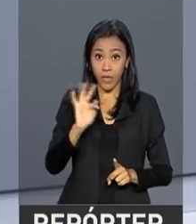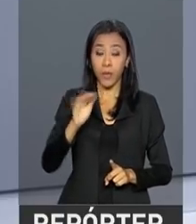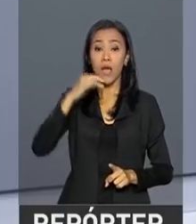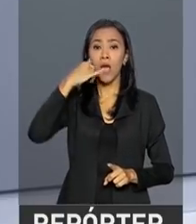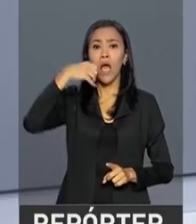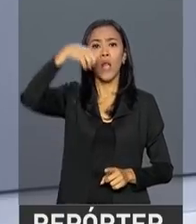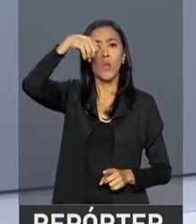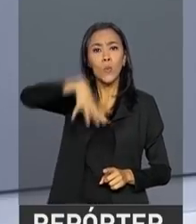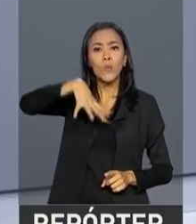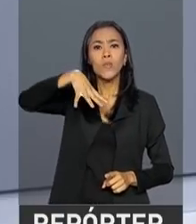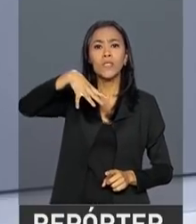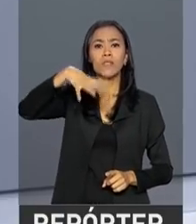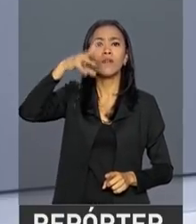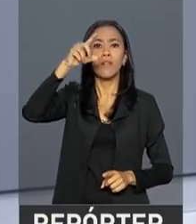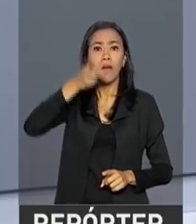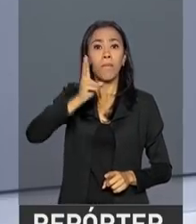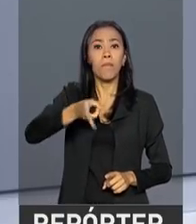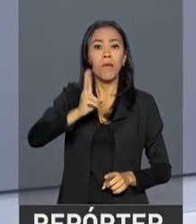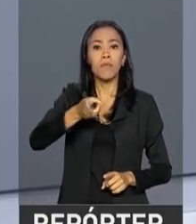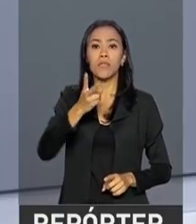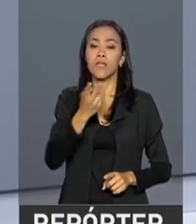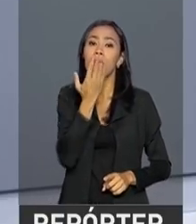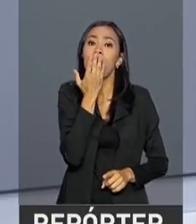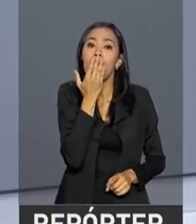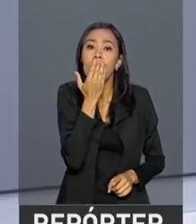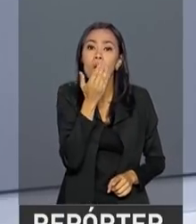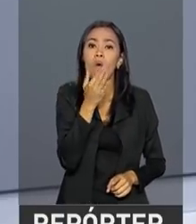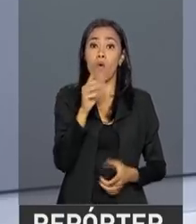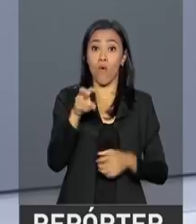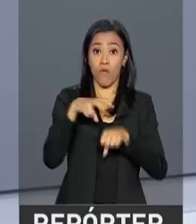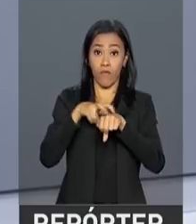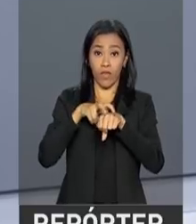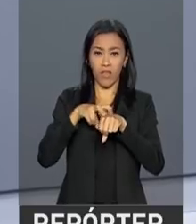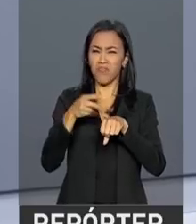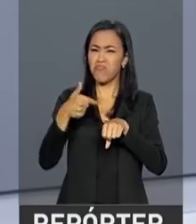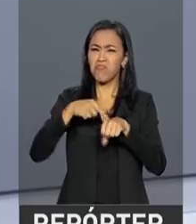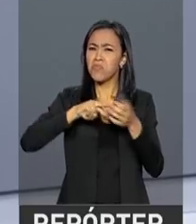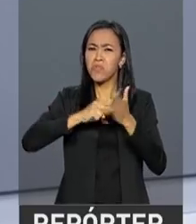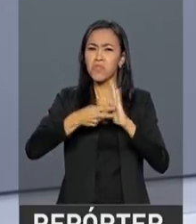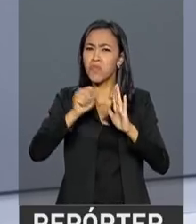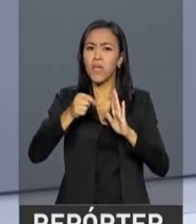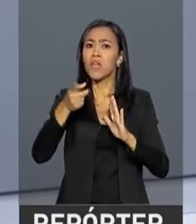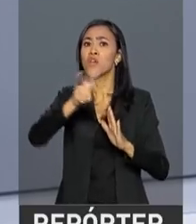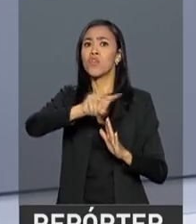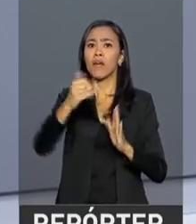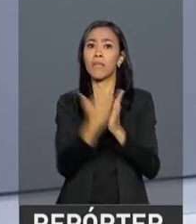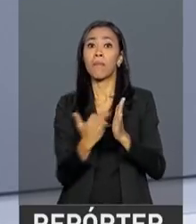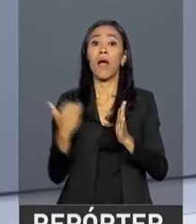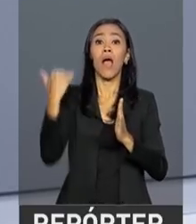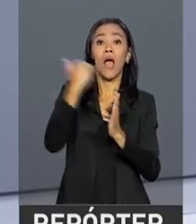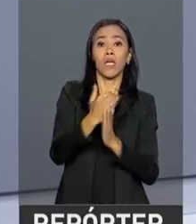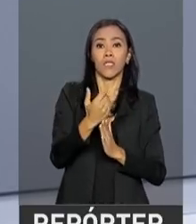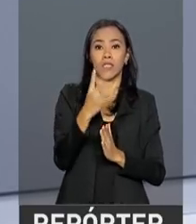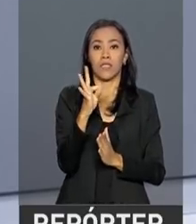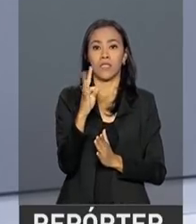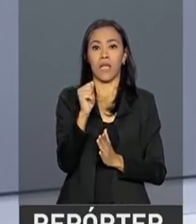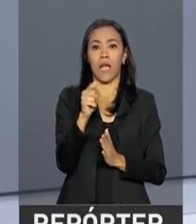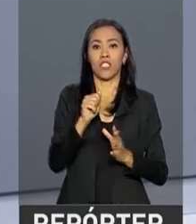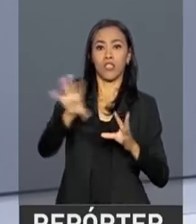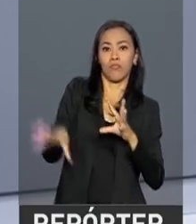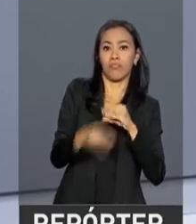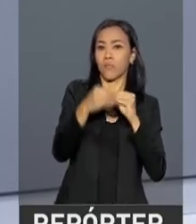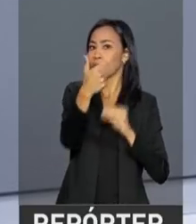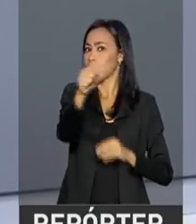permanecer verde isso significa que não haverá cobrança de taxa extra o sistema de bandeiras tarifárias existe desde 2000 e